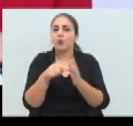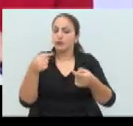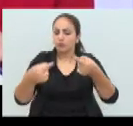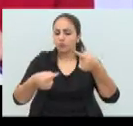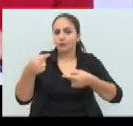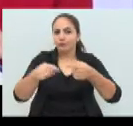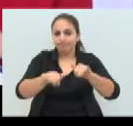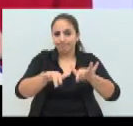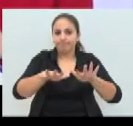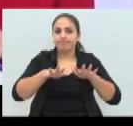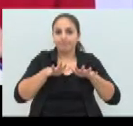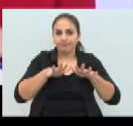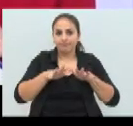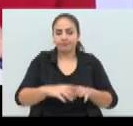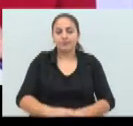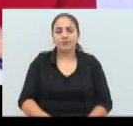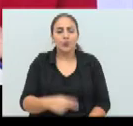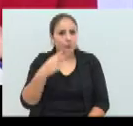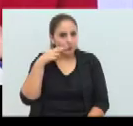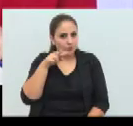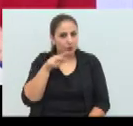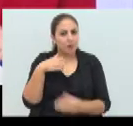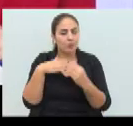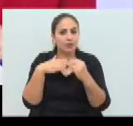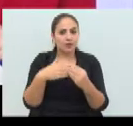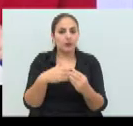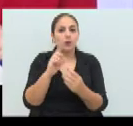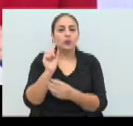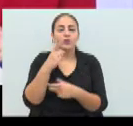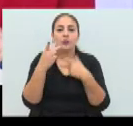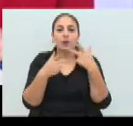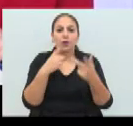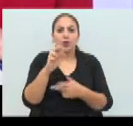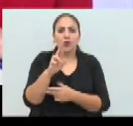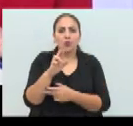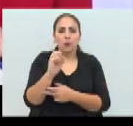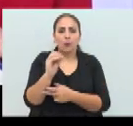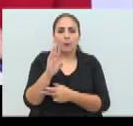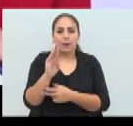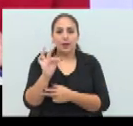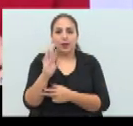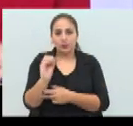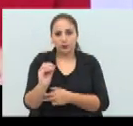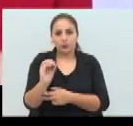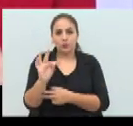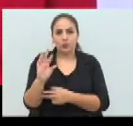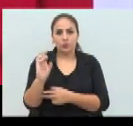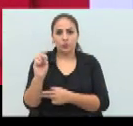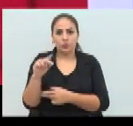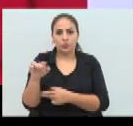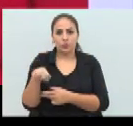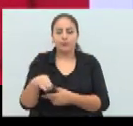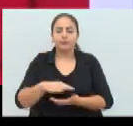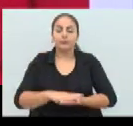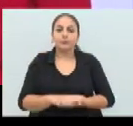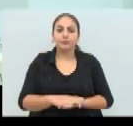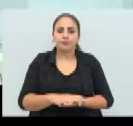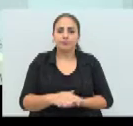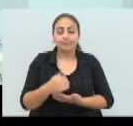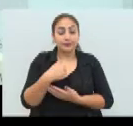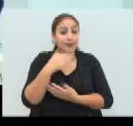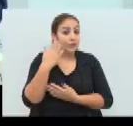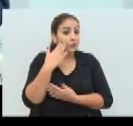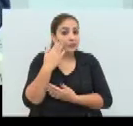sessão plenária da Câmara. Vamos acompanhar o que disse o vereador Roberto Gabriel Tozon. Sei que não tem